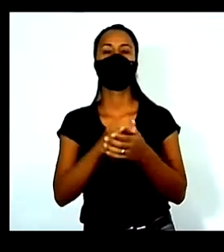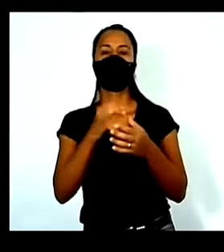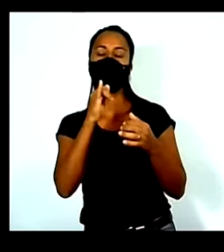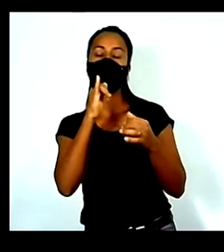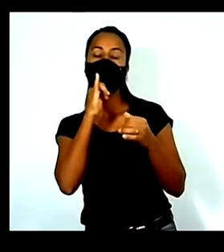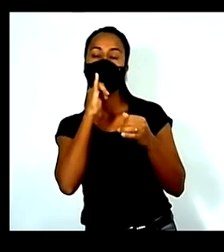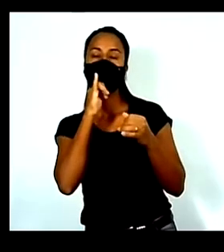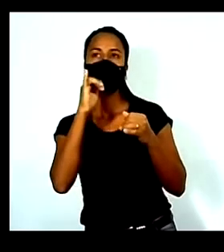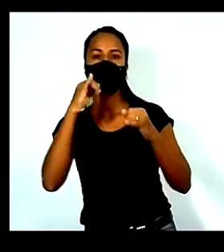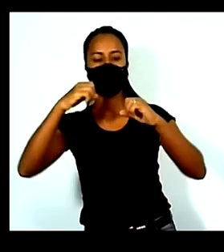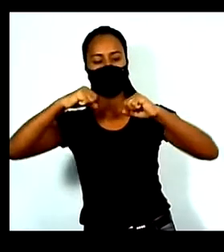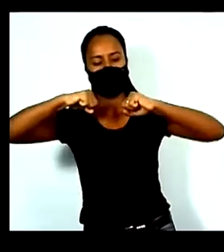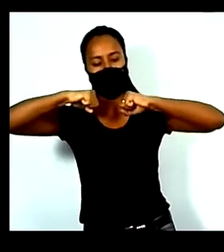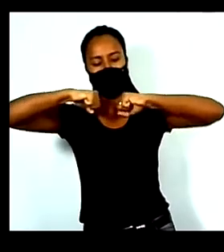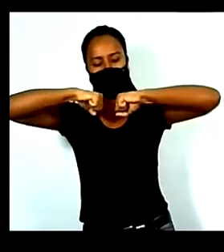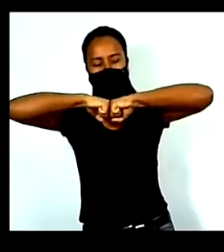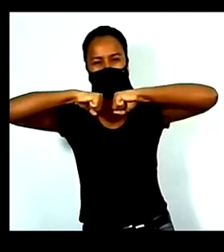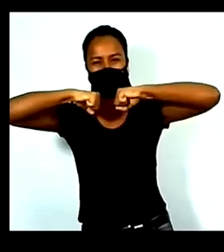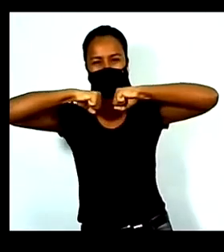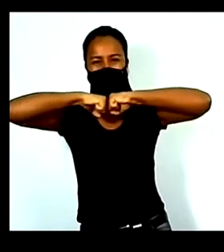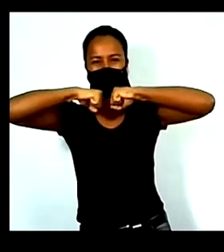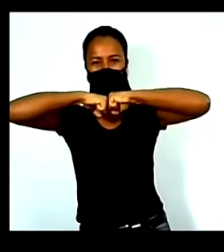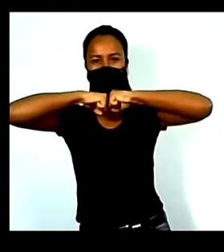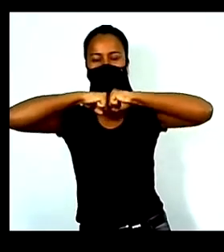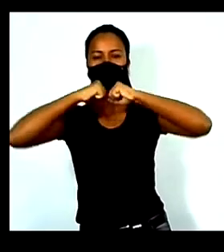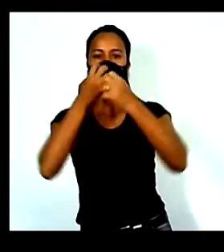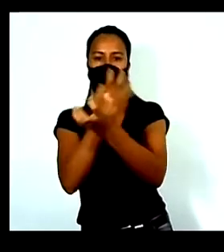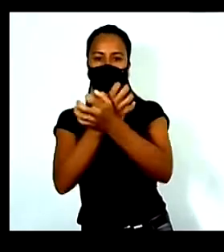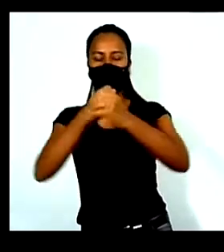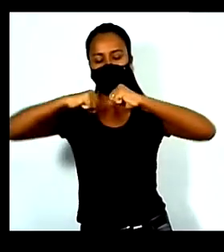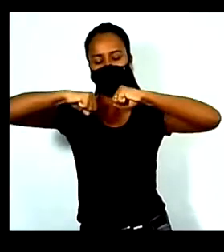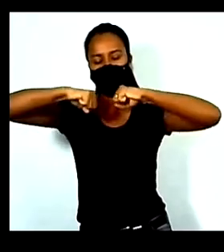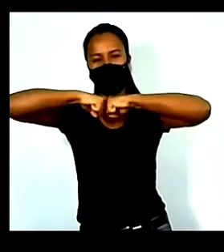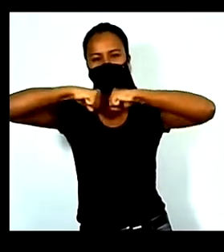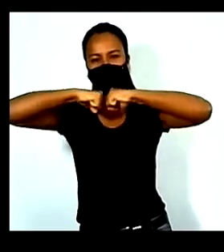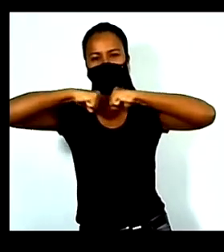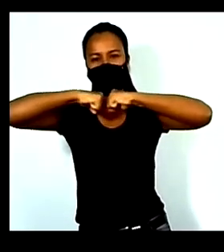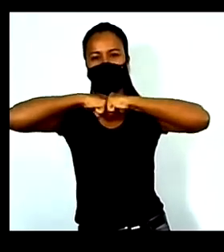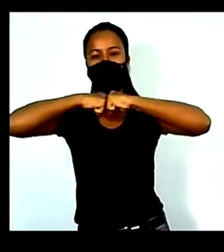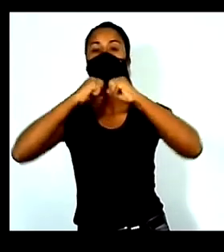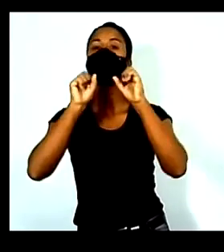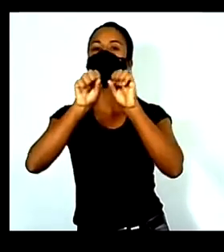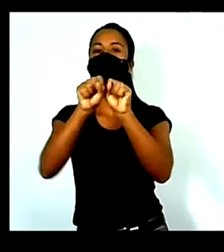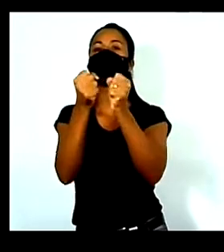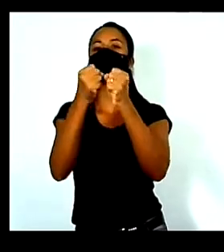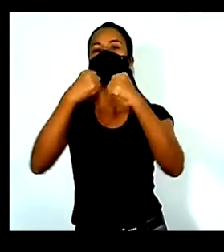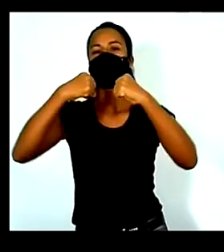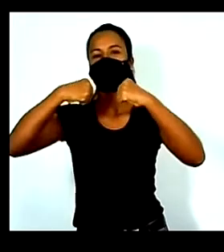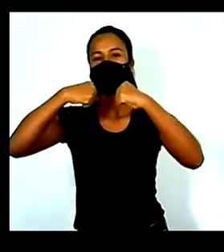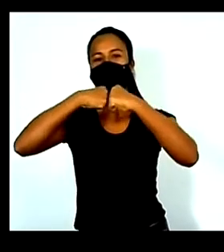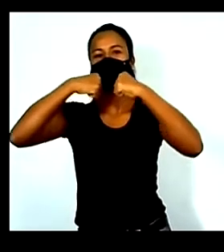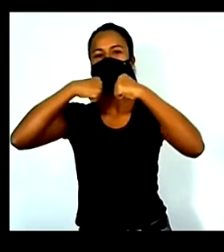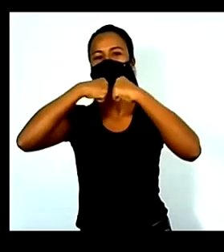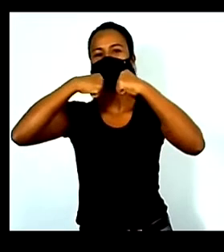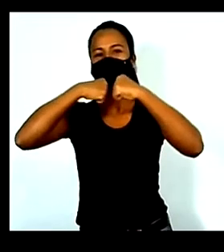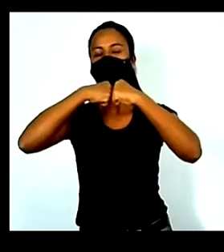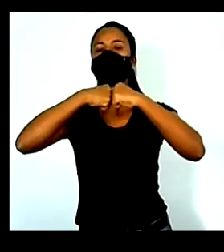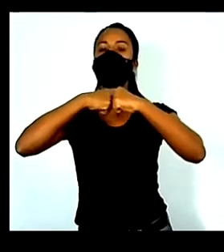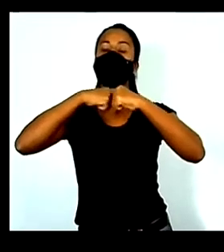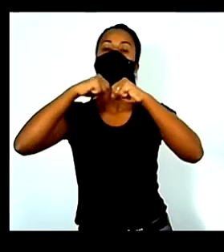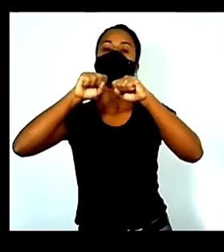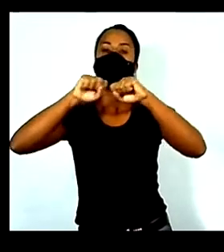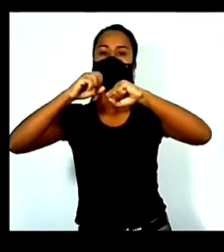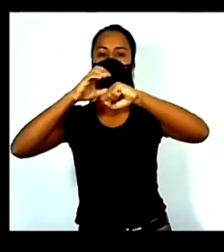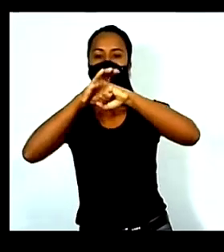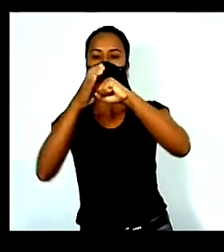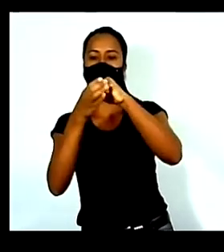Então, quando ele encosta, ele vai haver a movimentação, ele vai ter a maior probabilidade de quebrar, tá? De ser fraturado. Então,